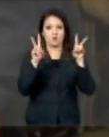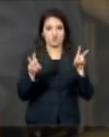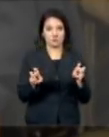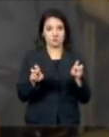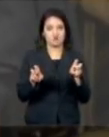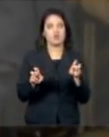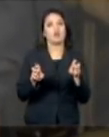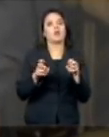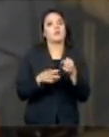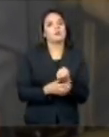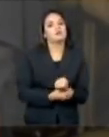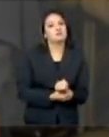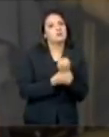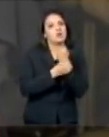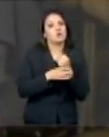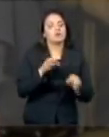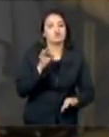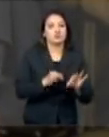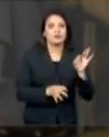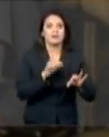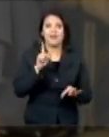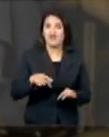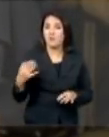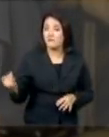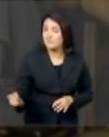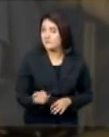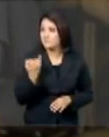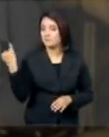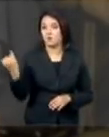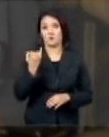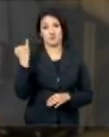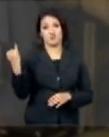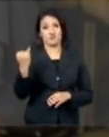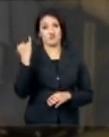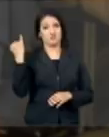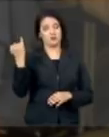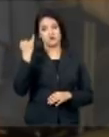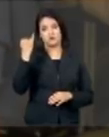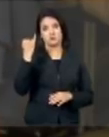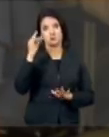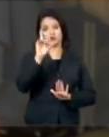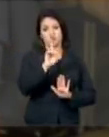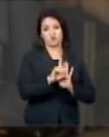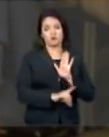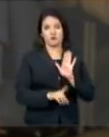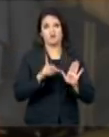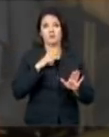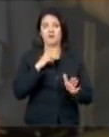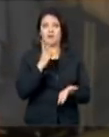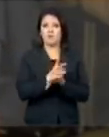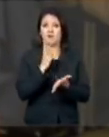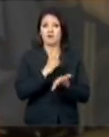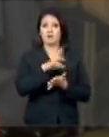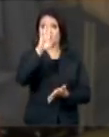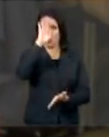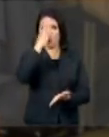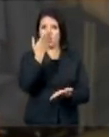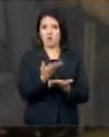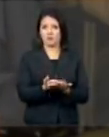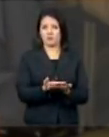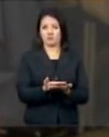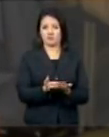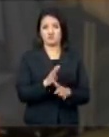segurança jurídica é pedra angular do estado de direito sob a forma de proteção à confiança e aí você